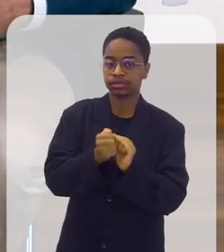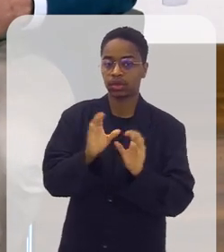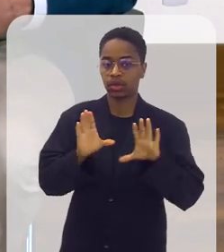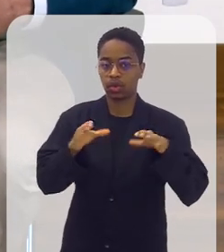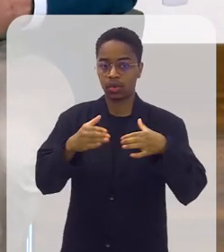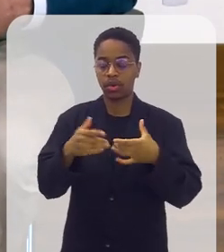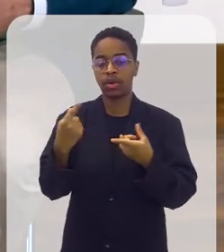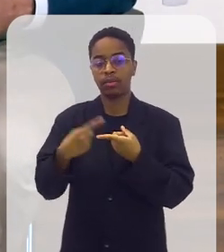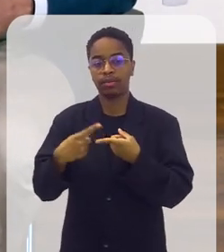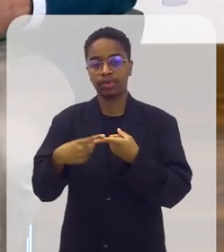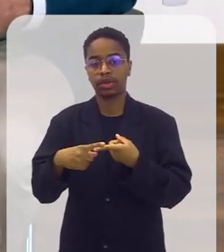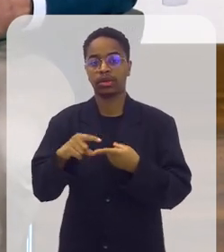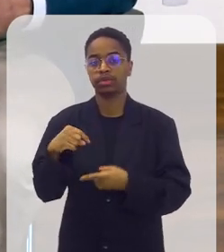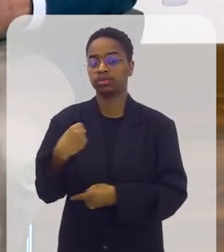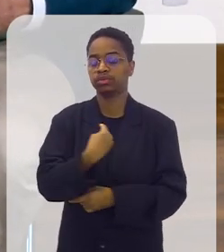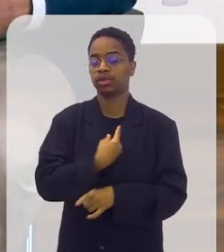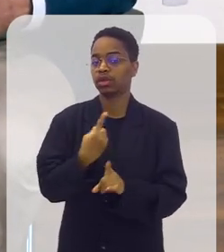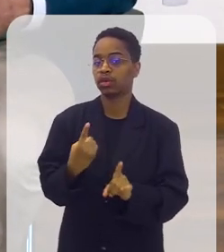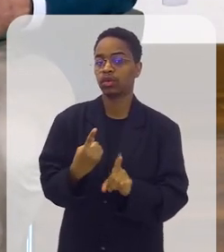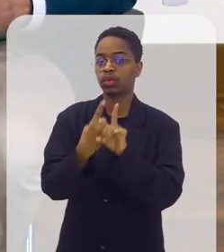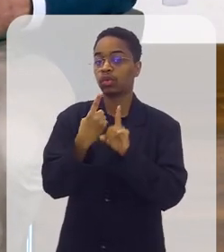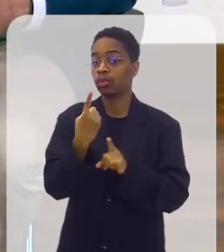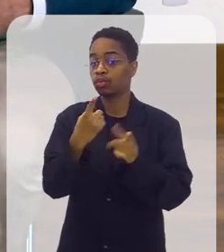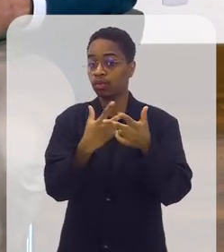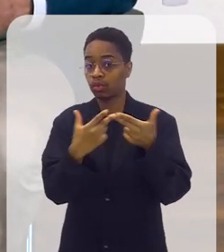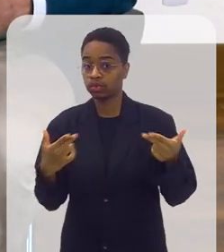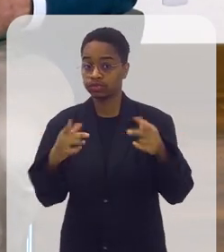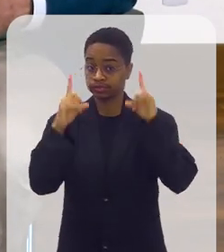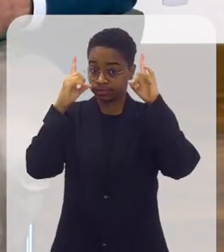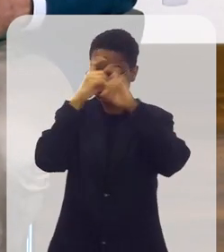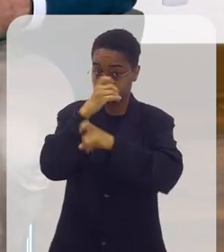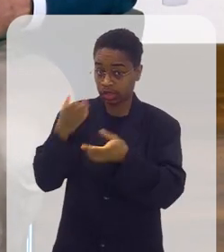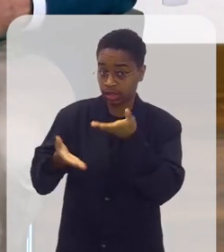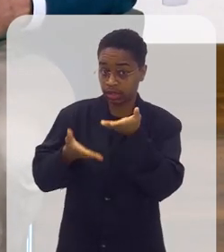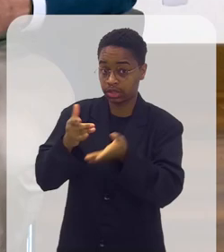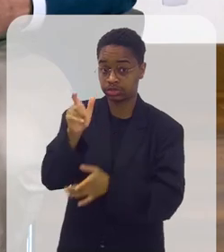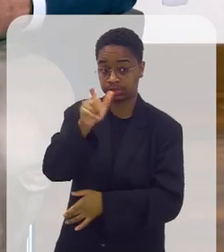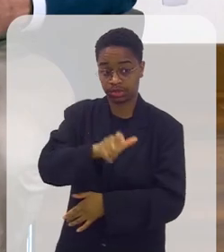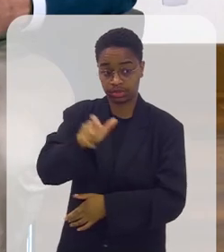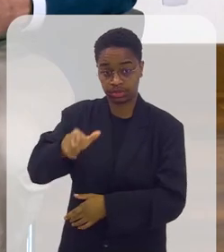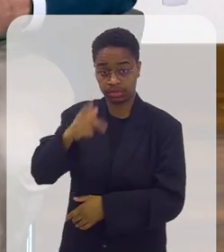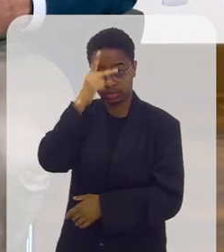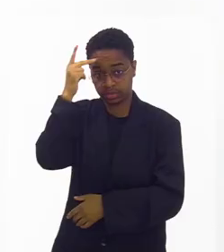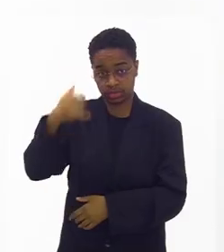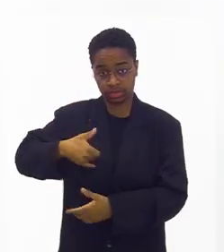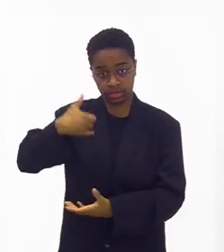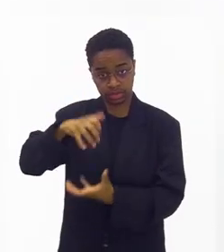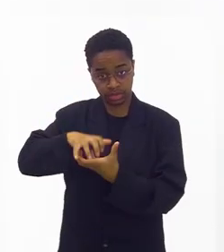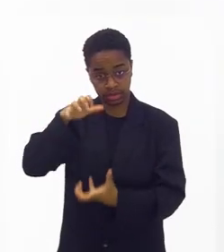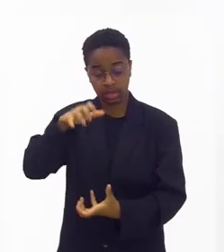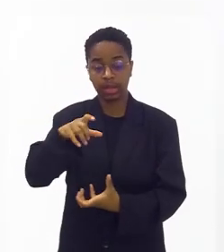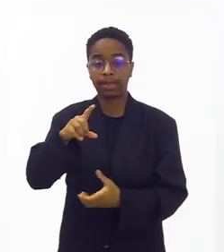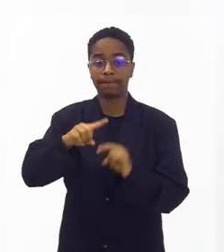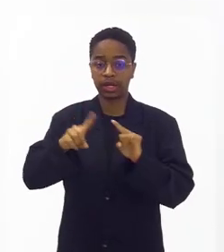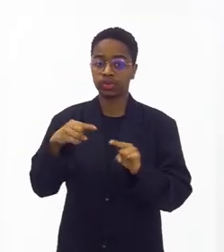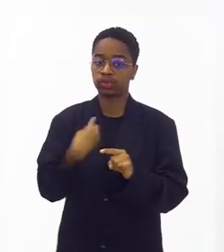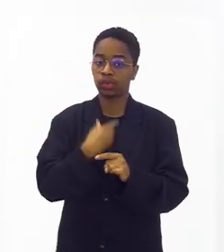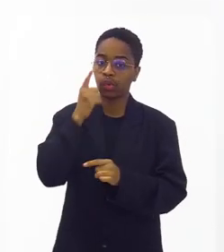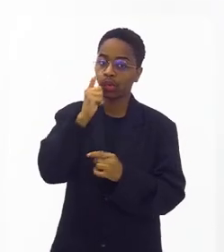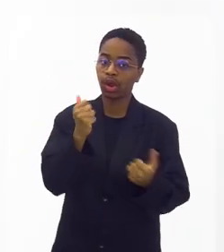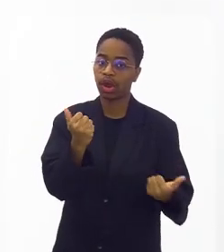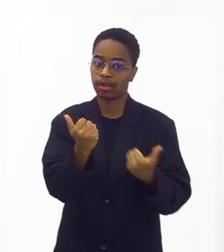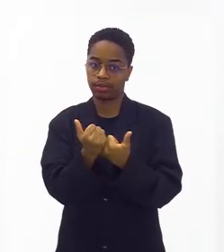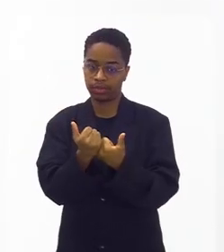comissão, porque quando a gente encontra ali um elemento dificultador no atendimento dessa pessoa idosa, ela tem tido esse amparo,